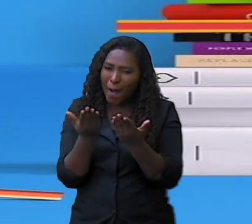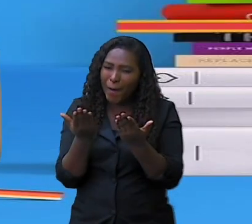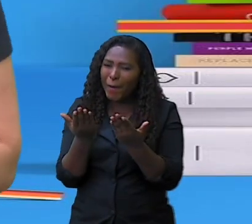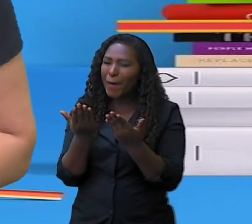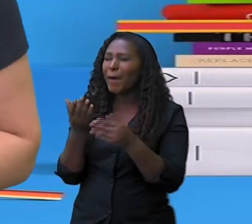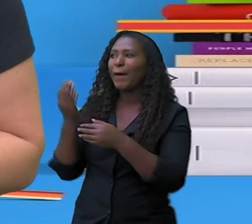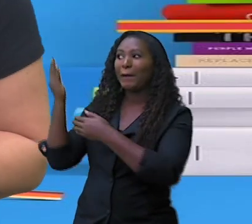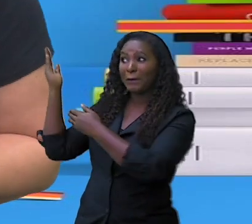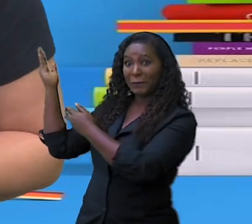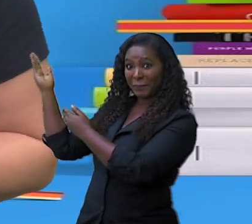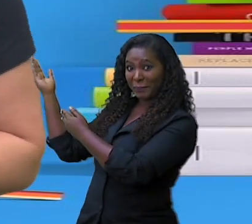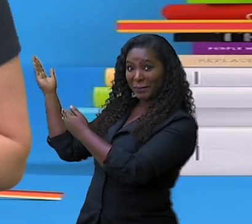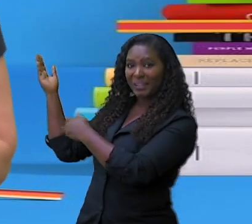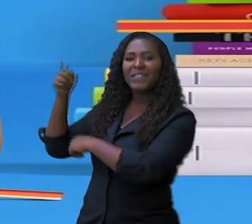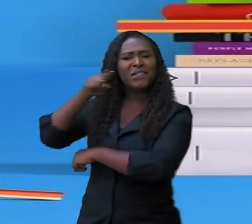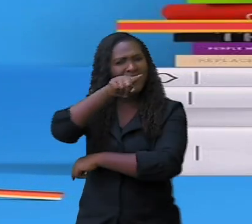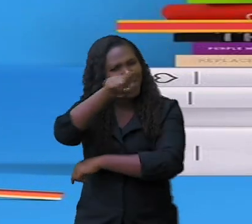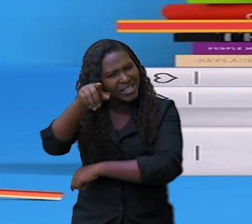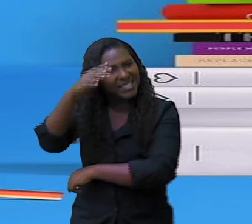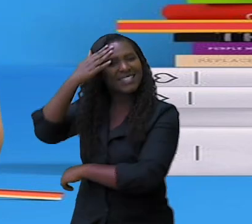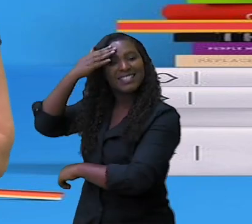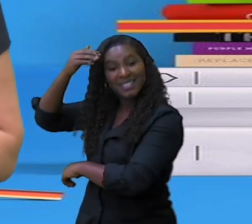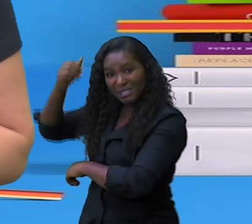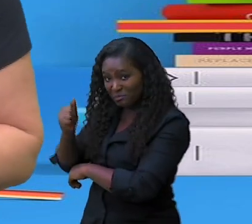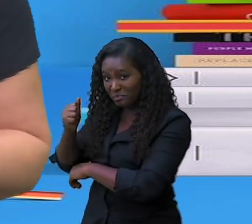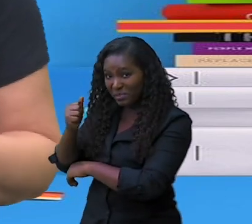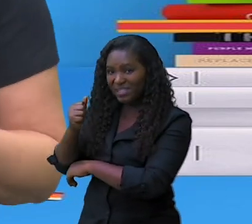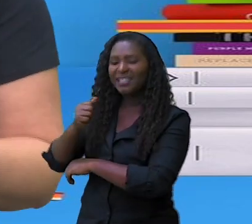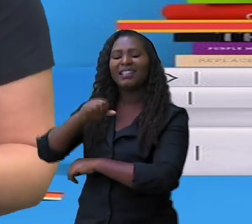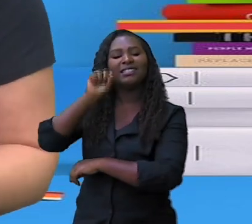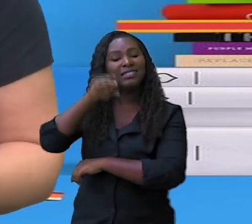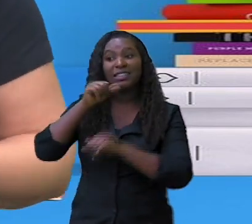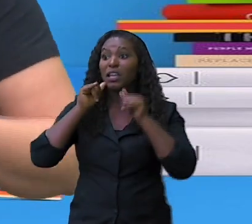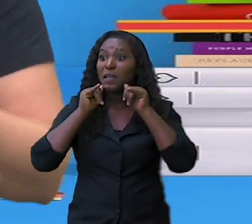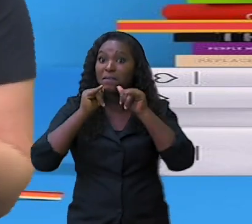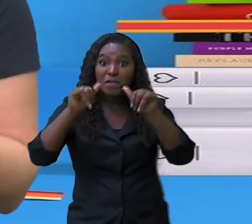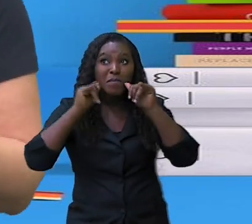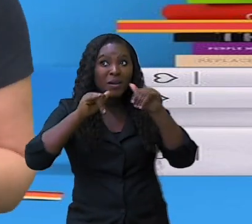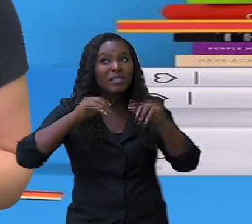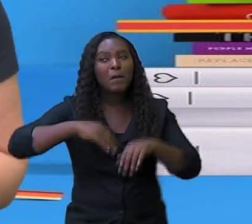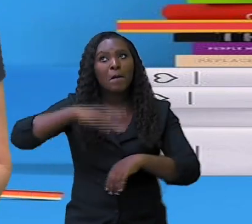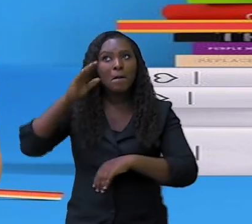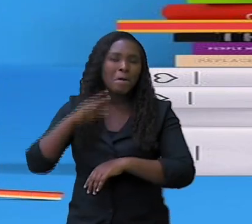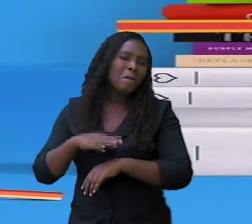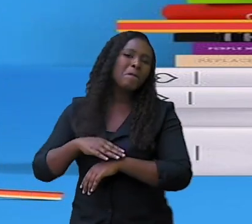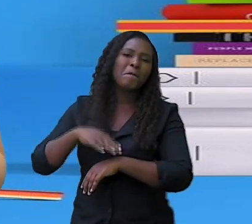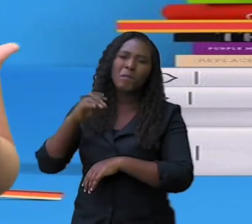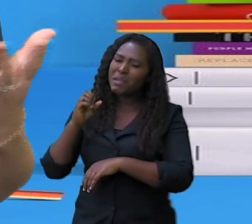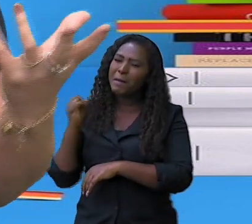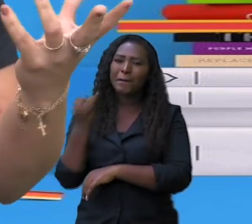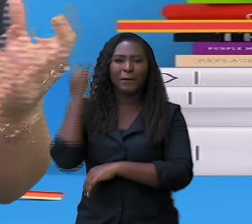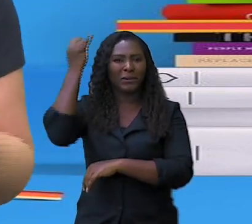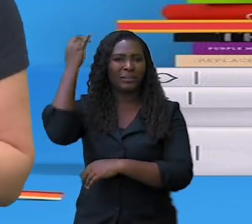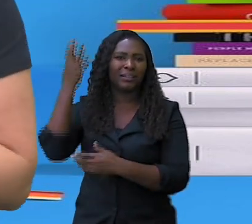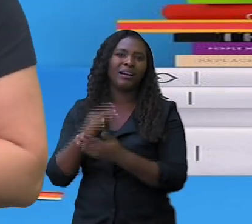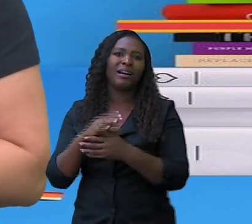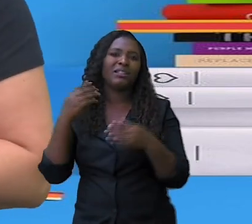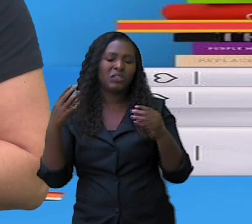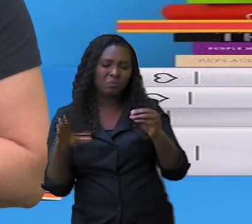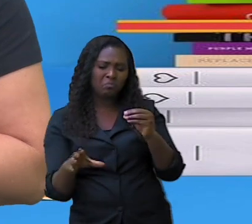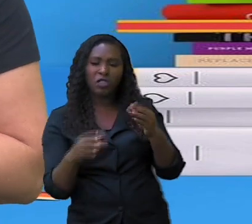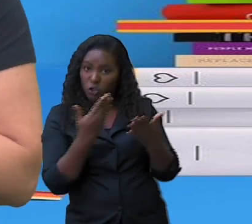você sabia. É esse momento que nós temos aqui da informação a mais, extra, não é mesmo? Que vem ampliar os